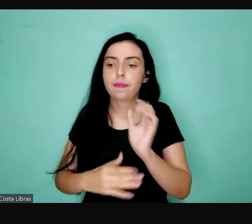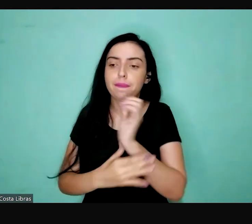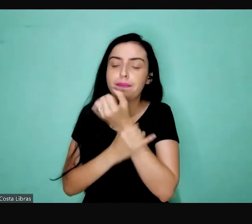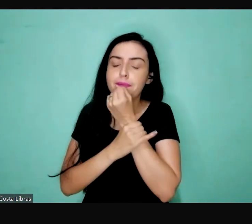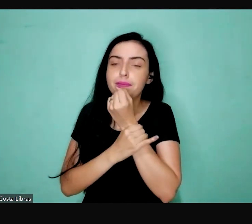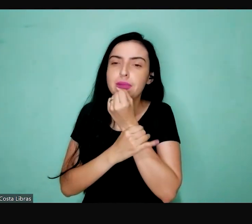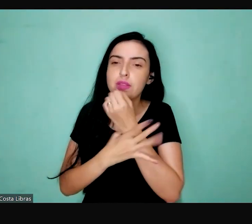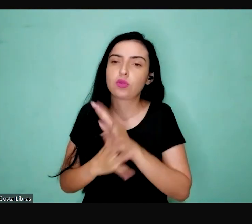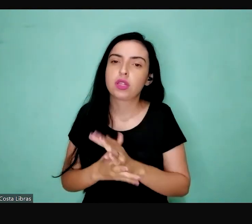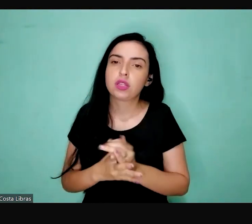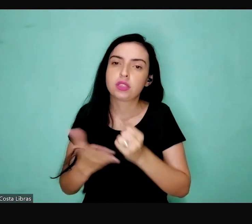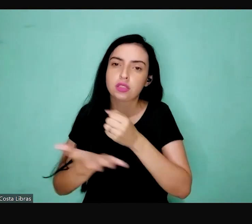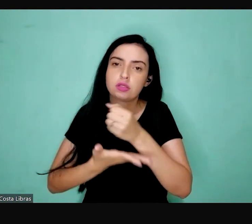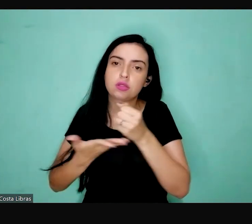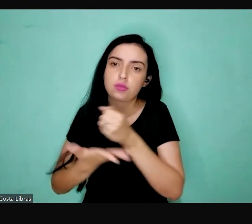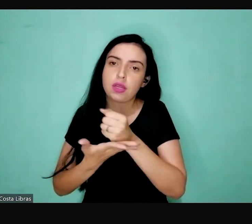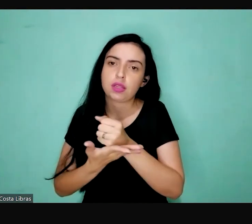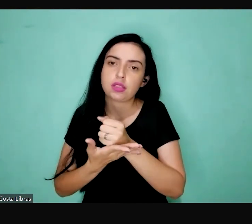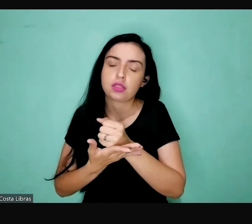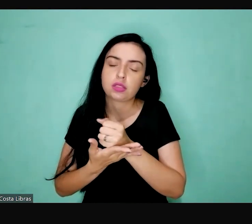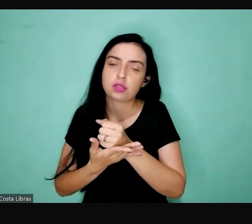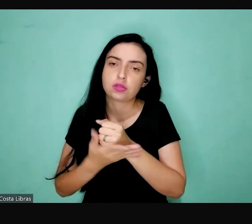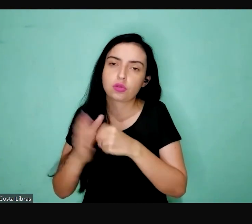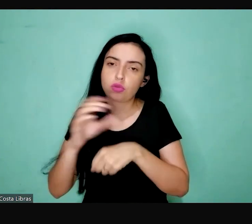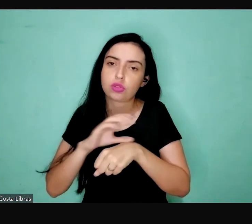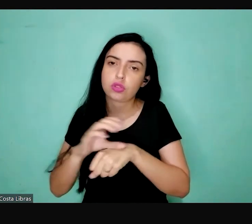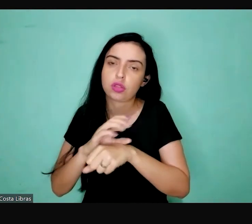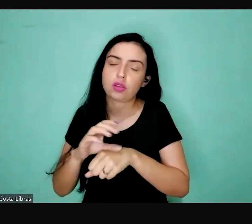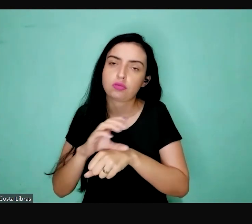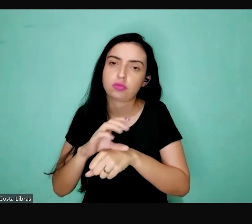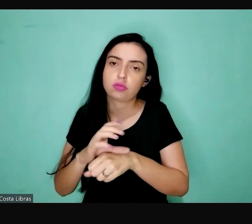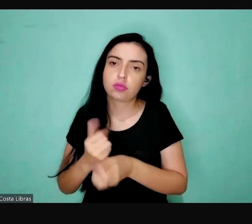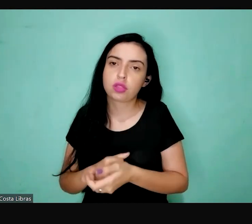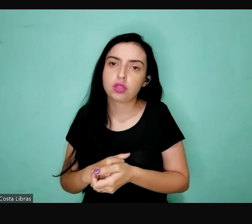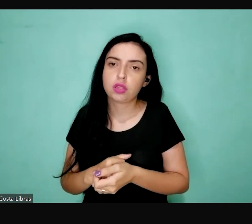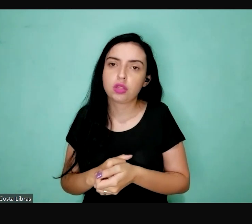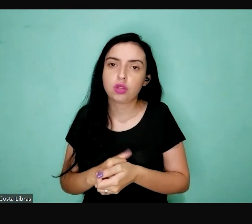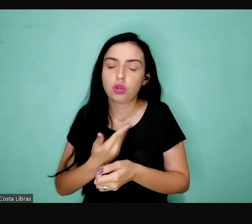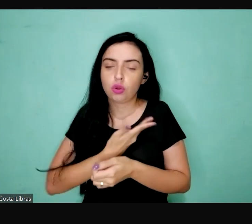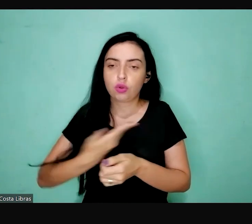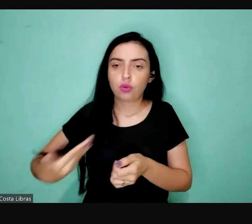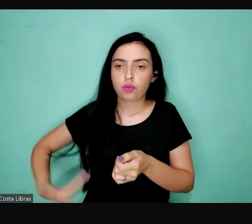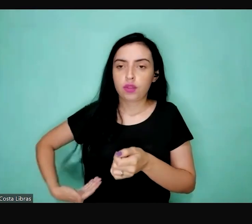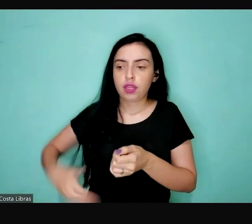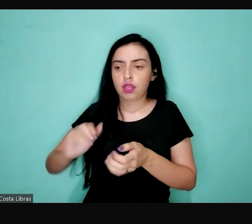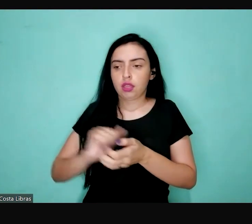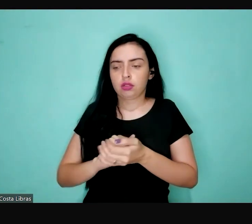constitucionais, a direito, falamos no artigo 24 da Constituição,